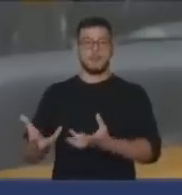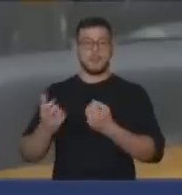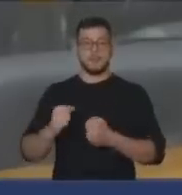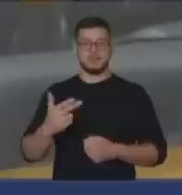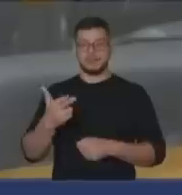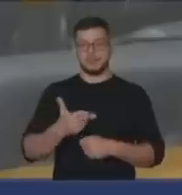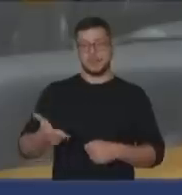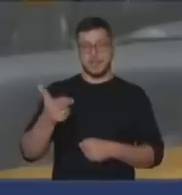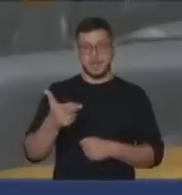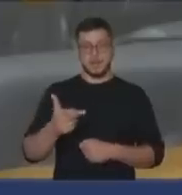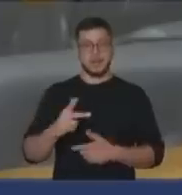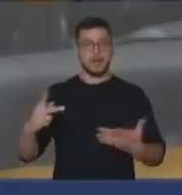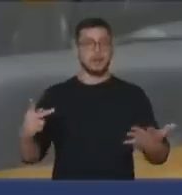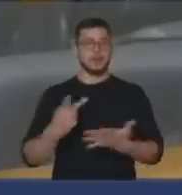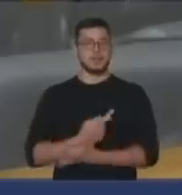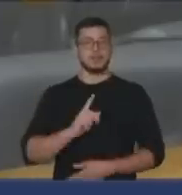Do condomínio do pai dele.